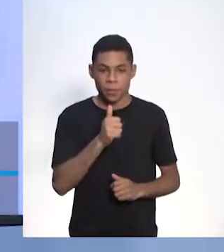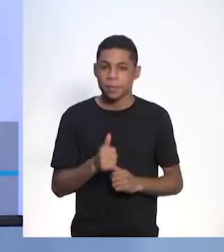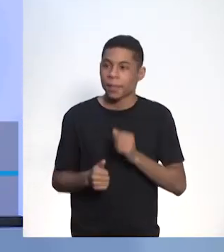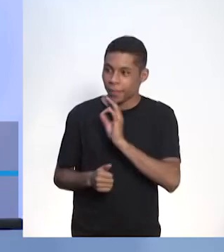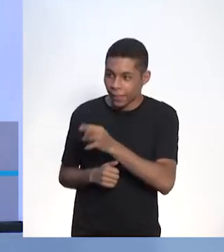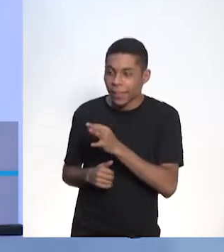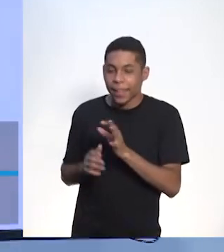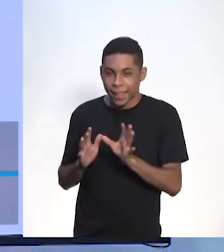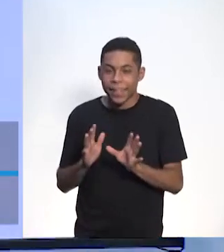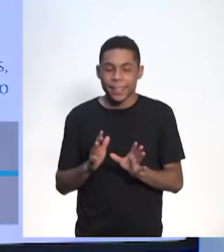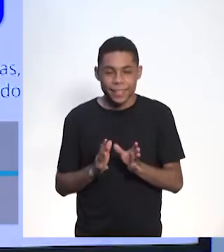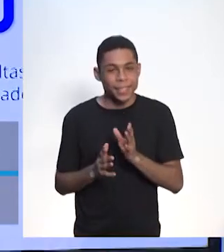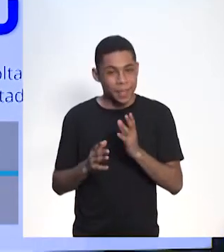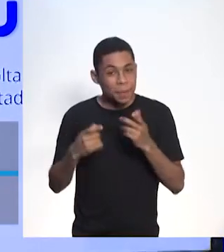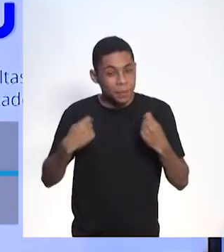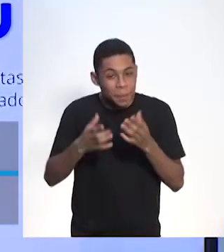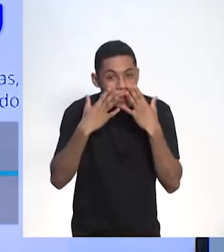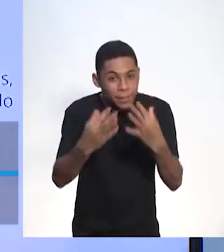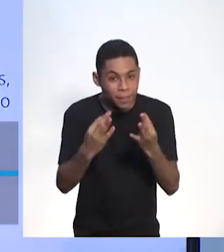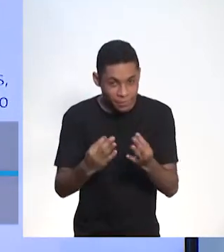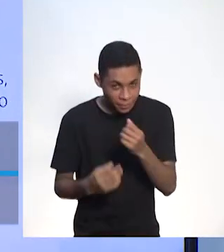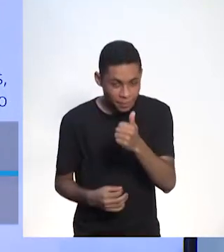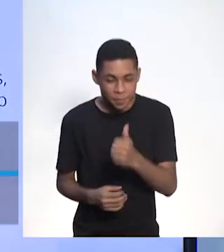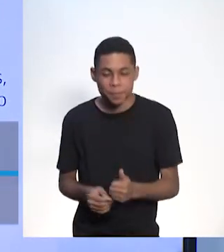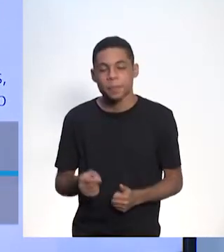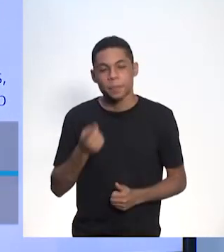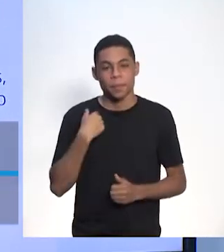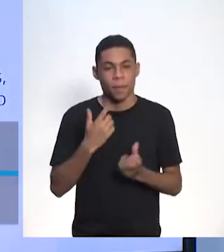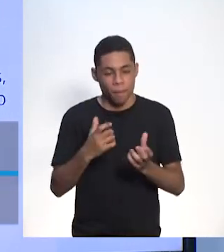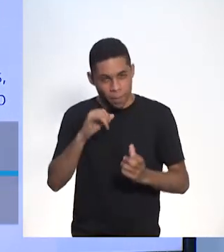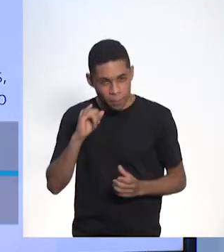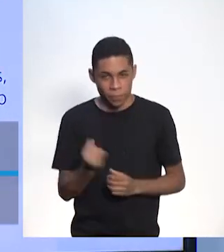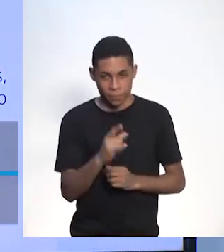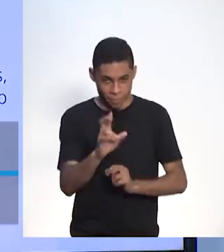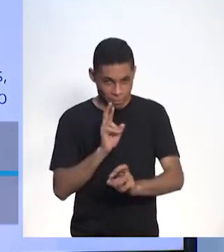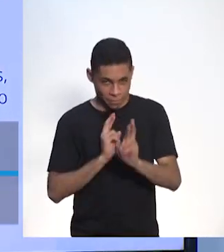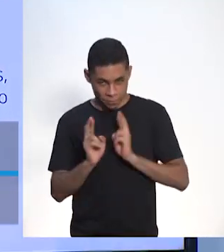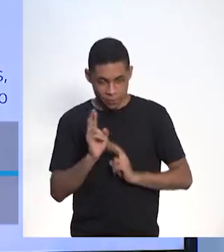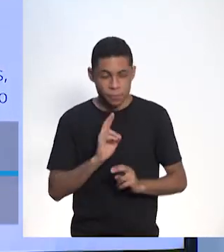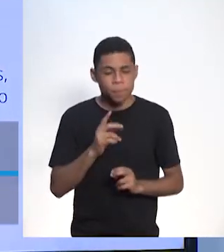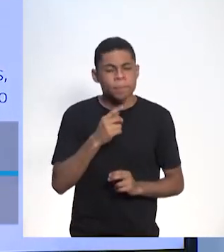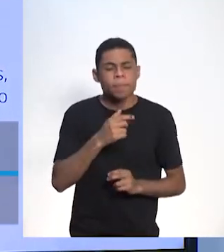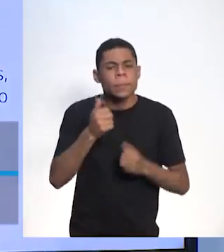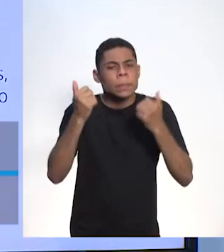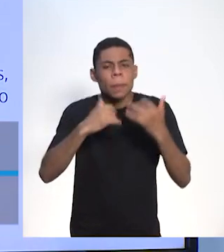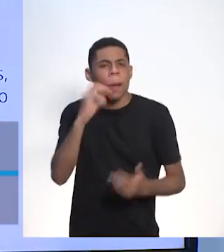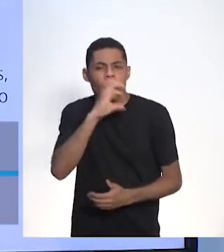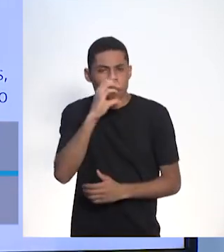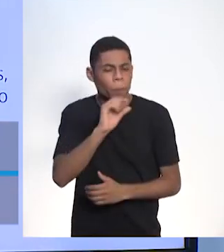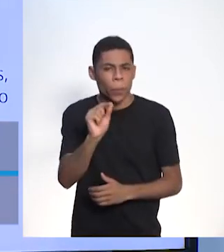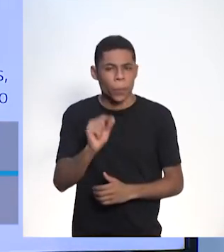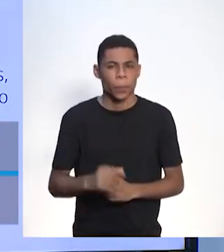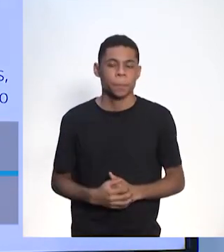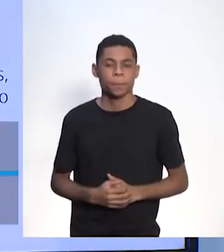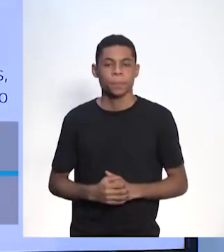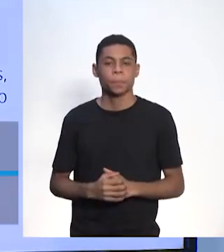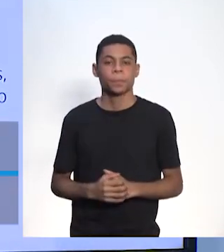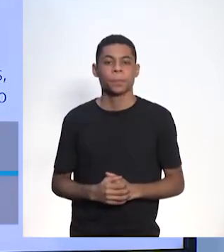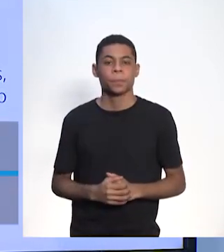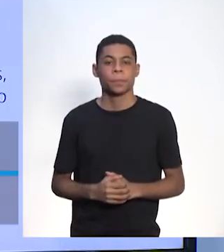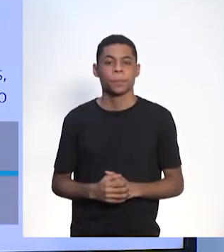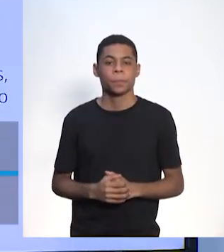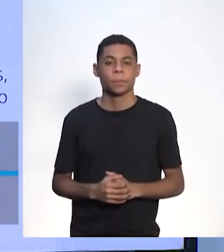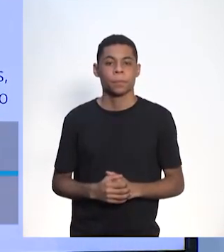né? Então, tem que prestar bastante atenção. Gente, eu queria aproveitar essas respostas que vocês deram e falar rapidamente para vocês. Estão